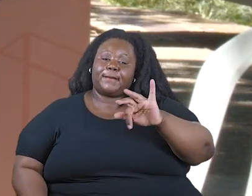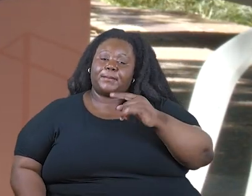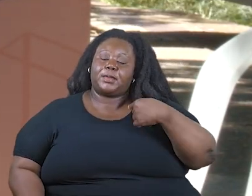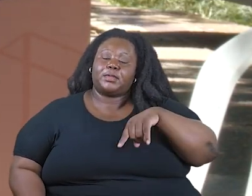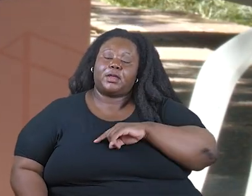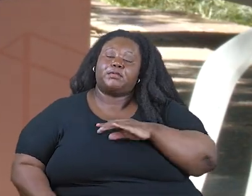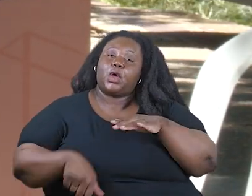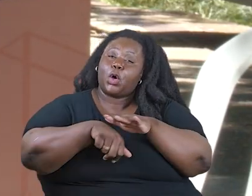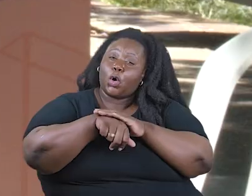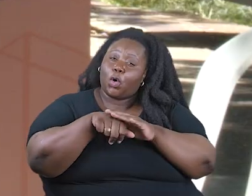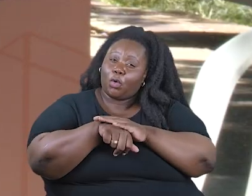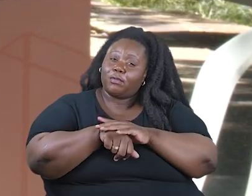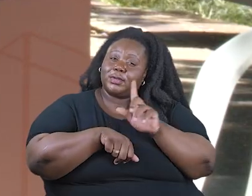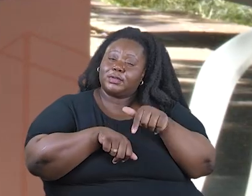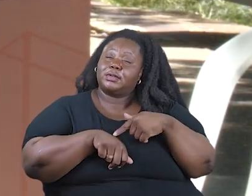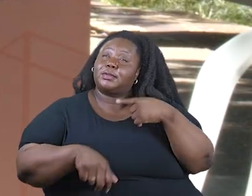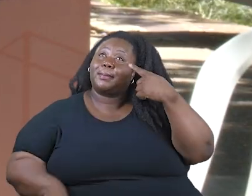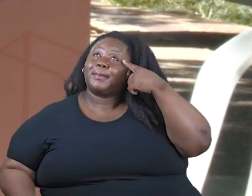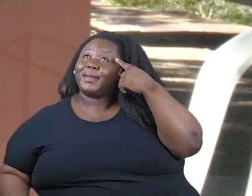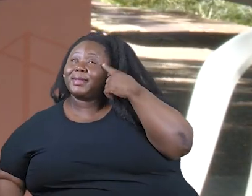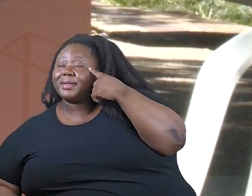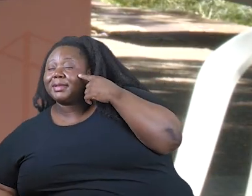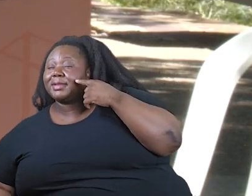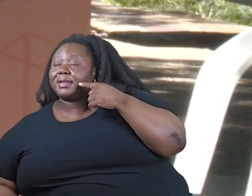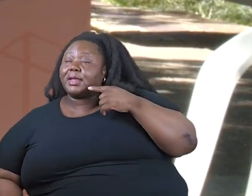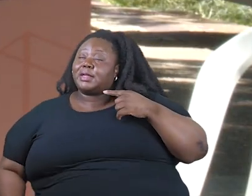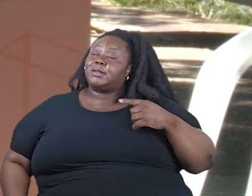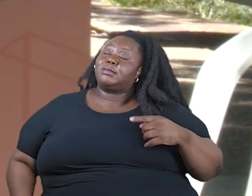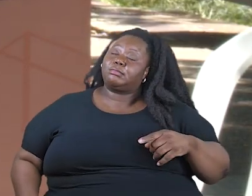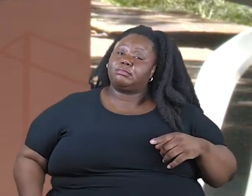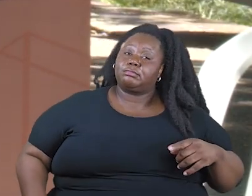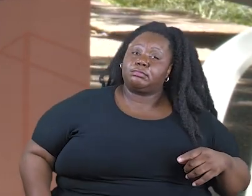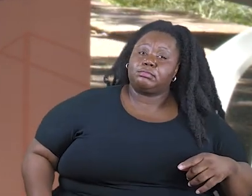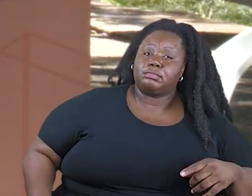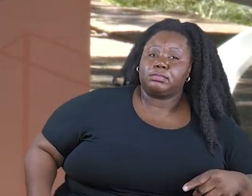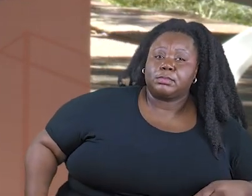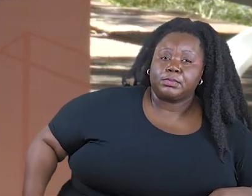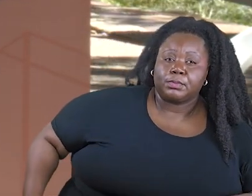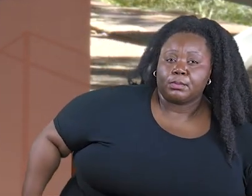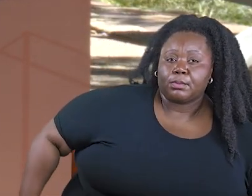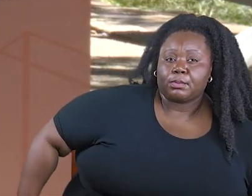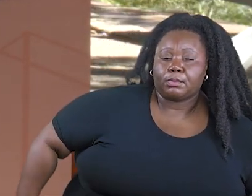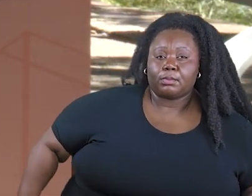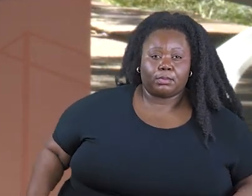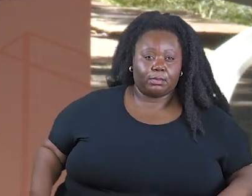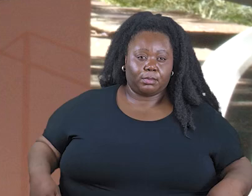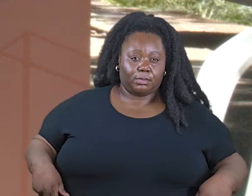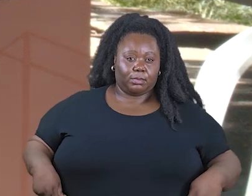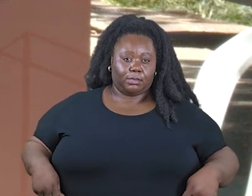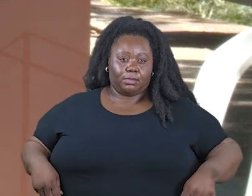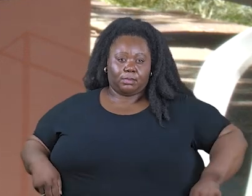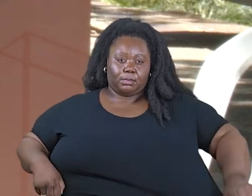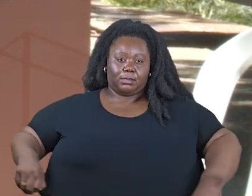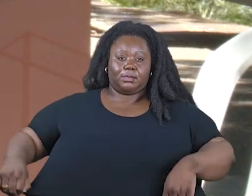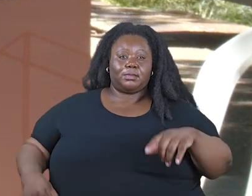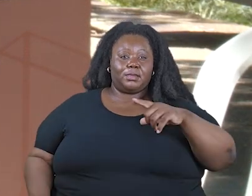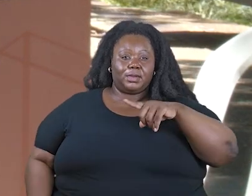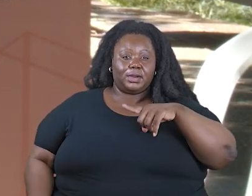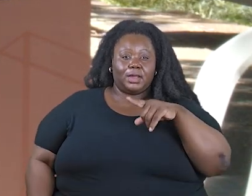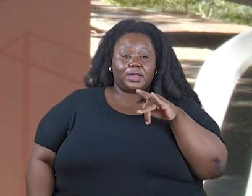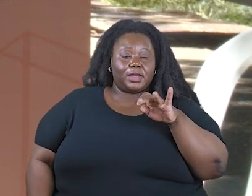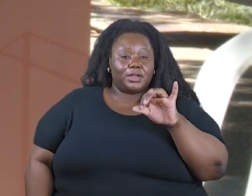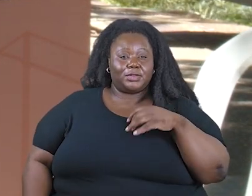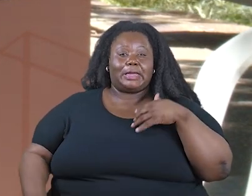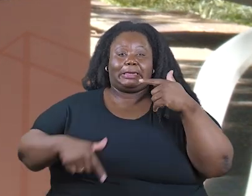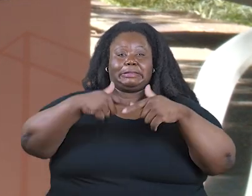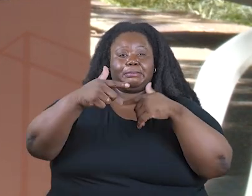das galerias, pensando em editoras. Existem editoras que trabalham com esse tipo de